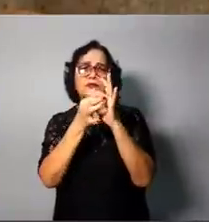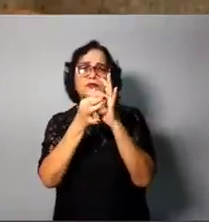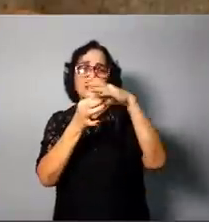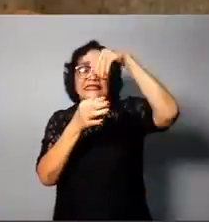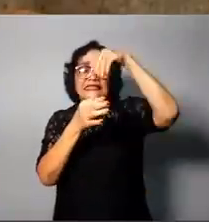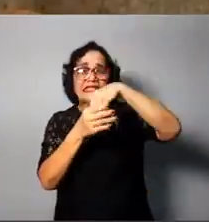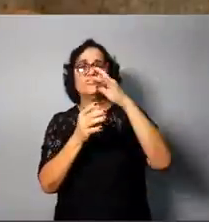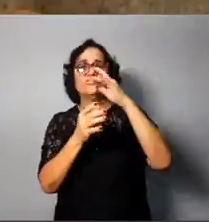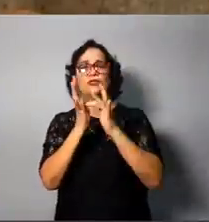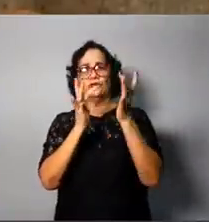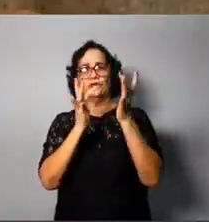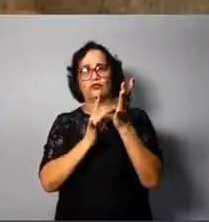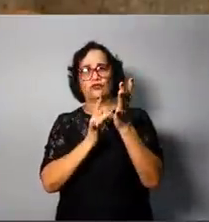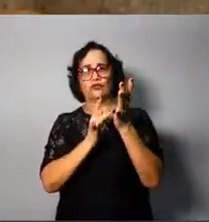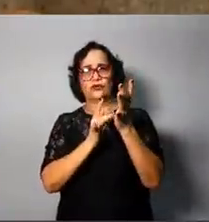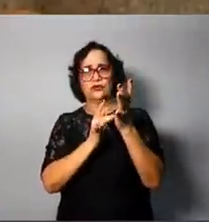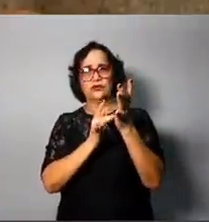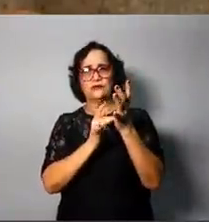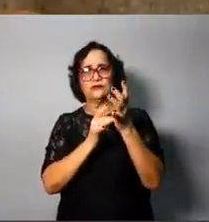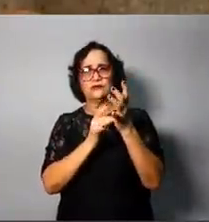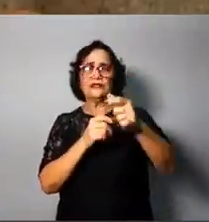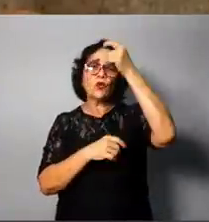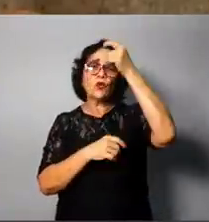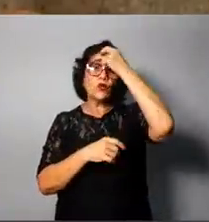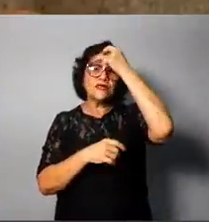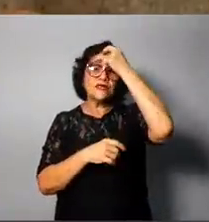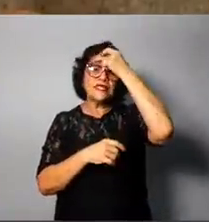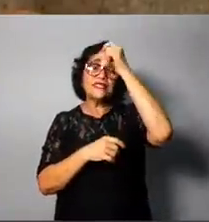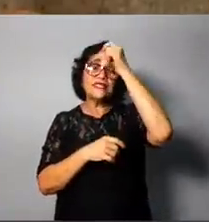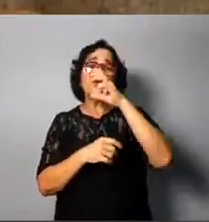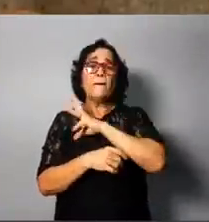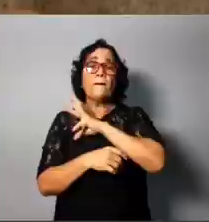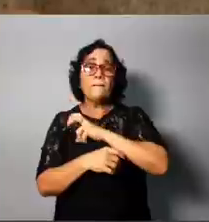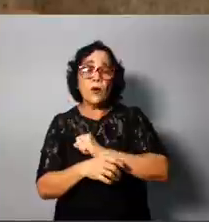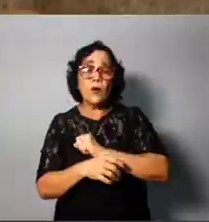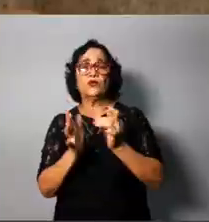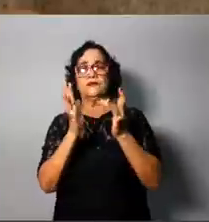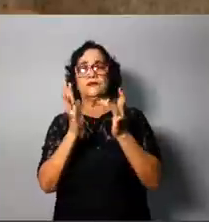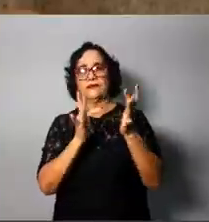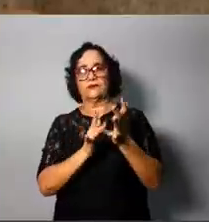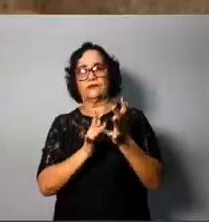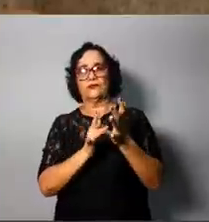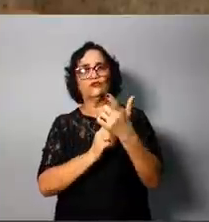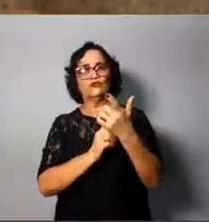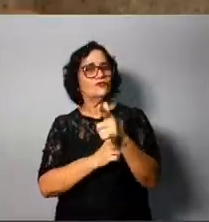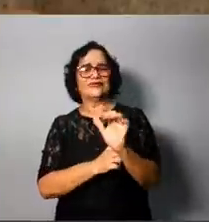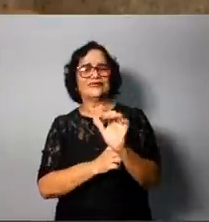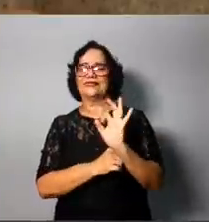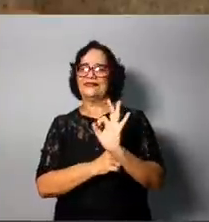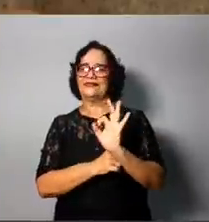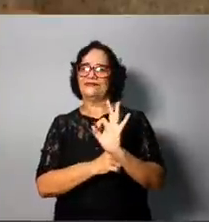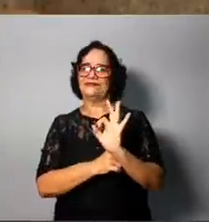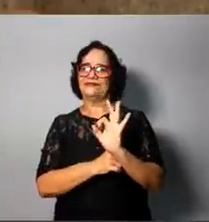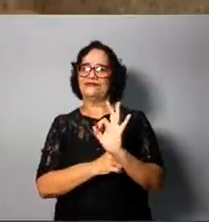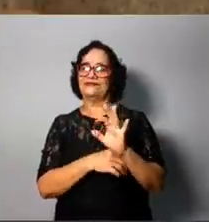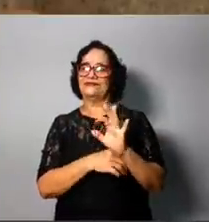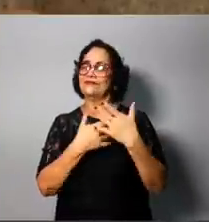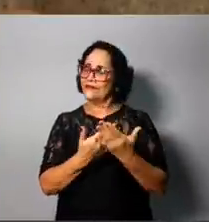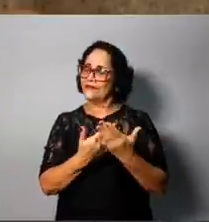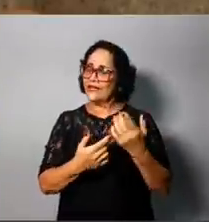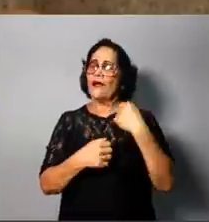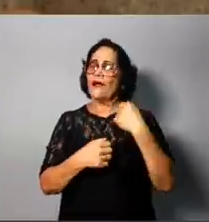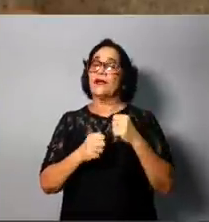Sem ter esta consciência de ser sacramento do amor de Cristo. Então, conhecer este mistério